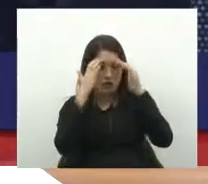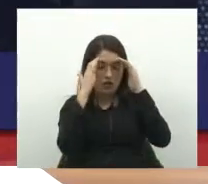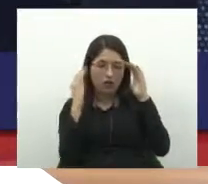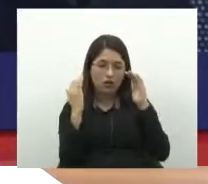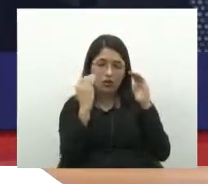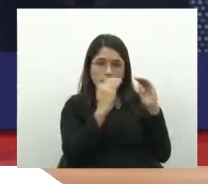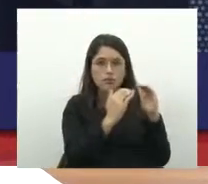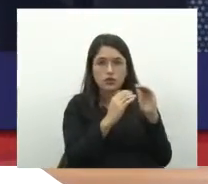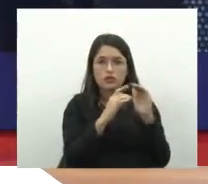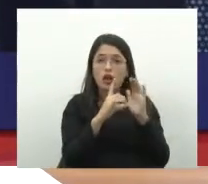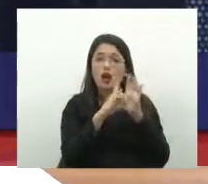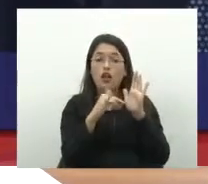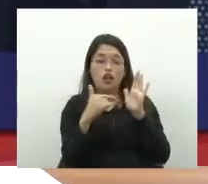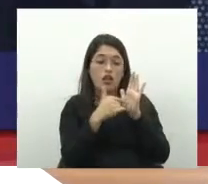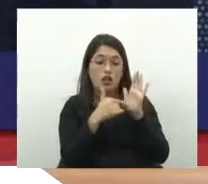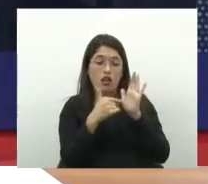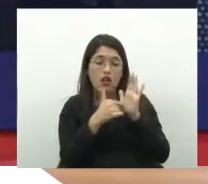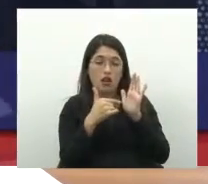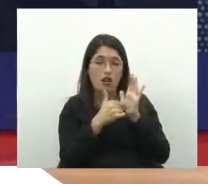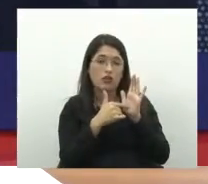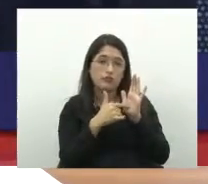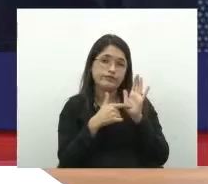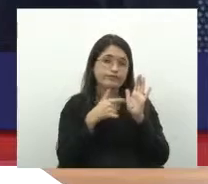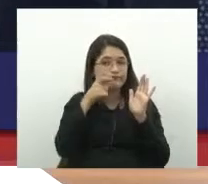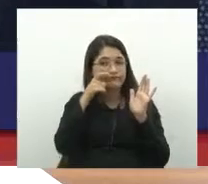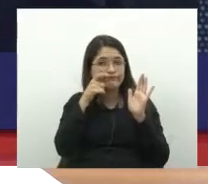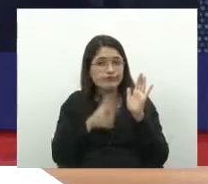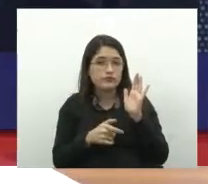a gente sempre procura respeitar a legislação vigente e o interesse público.